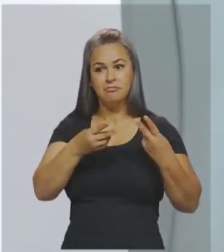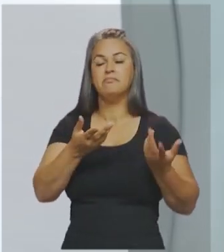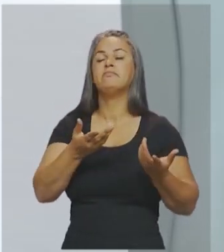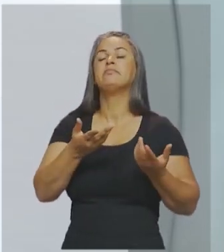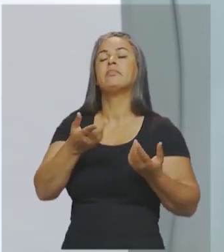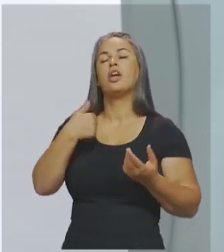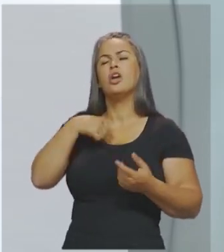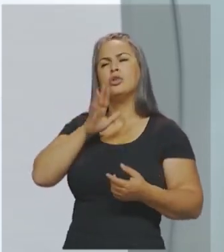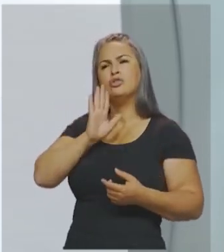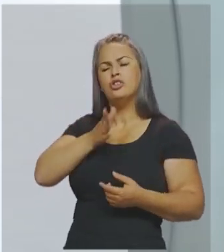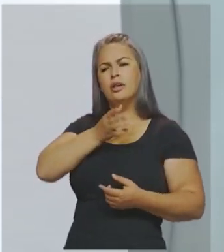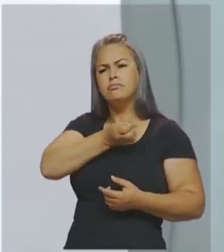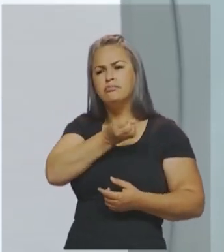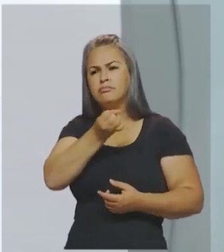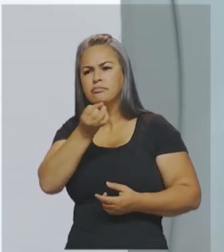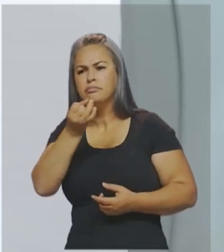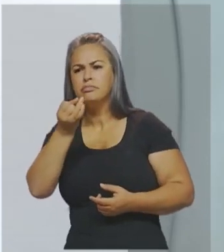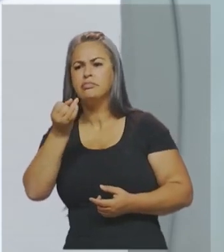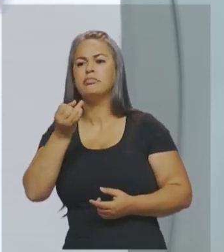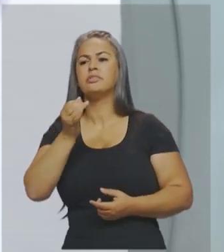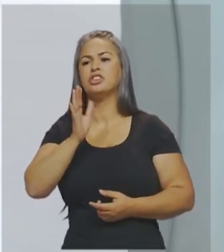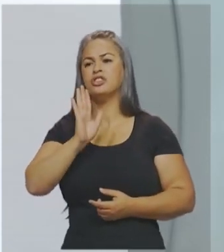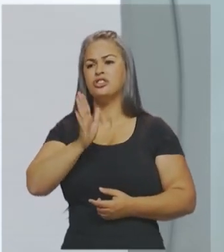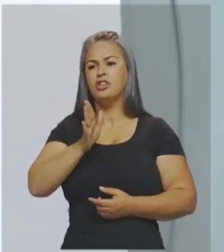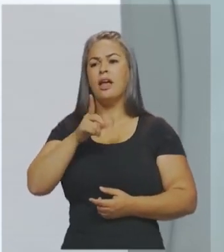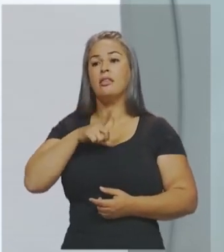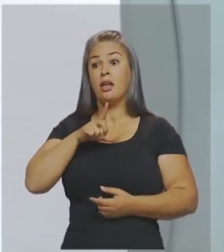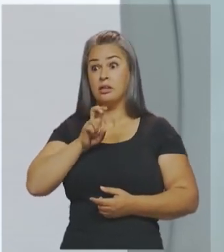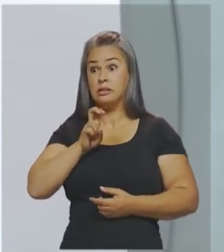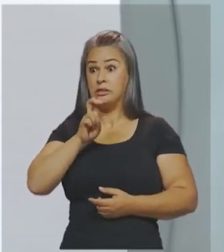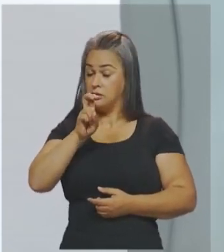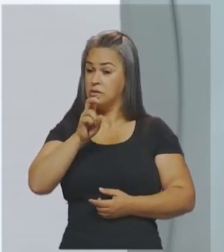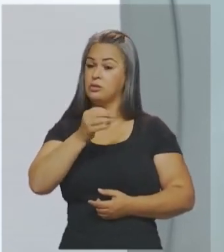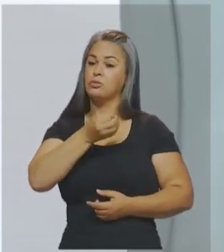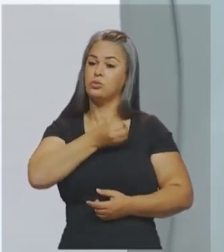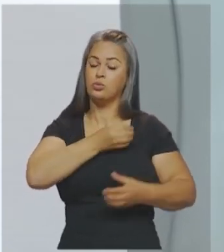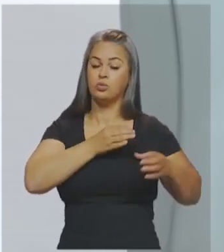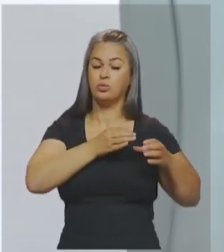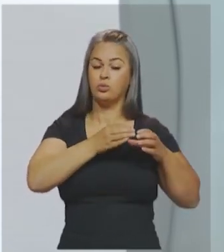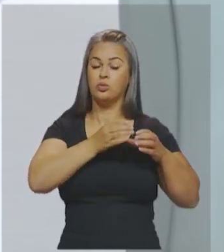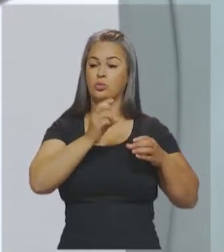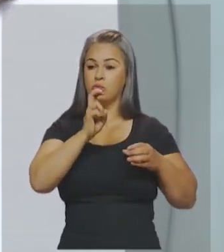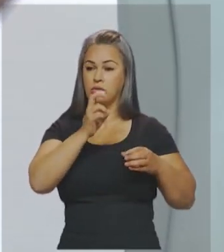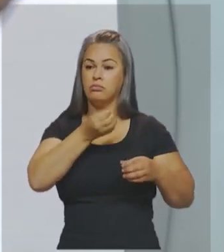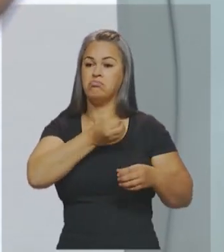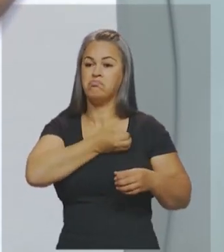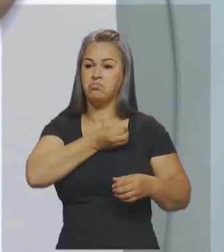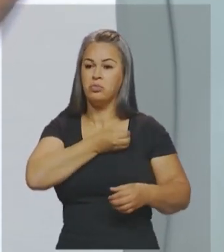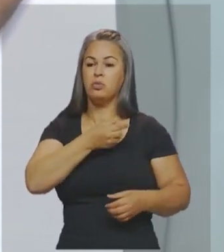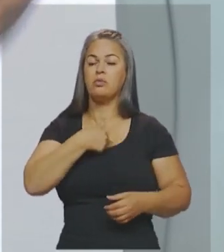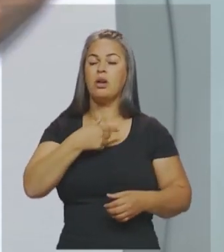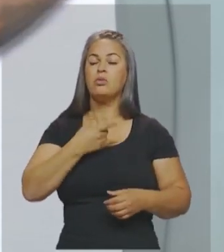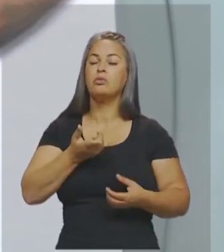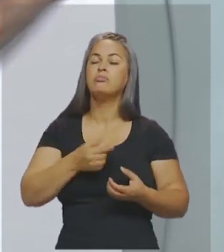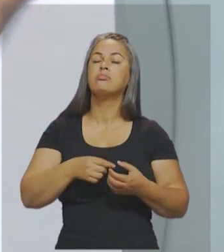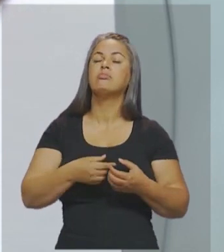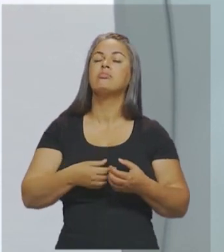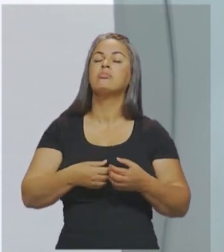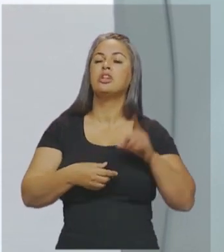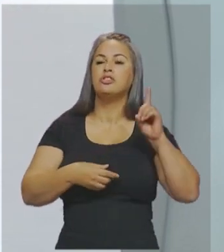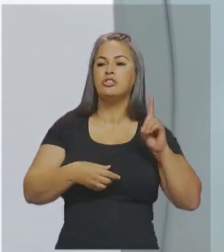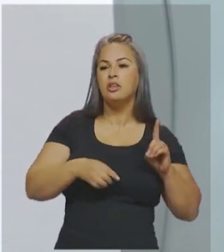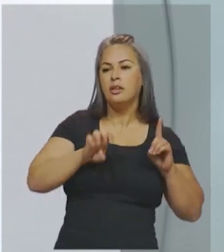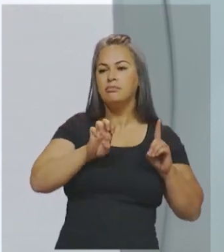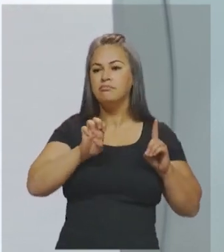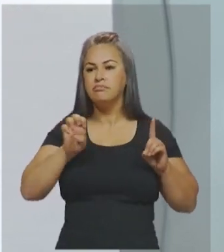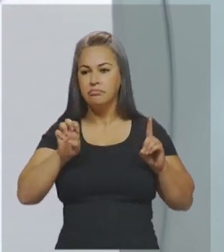ordenados, né? Aqui no caso são 5, a gente vai ter um subconjunto à esquerda e o outro subconjunto à direita, e